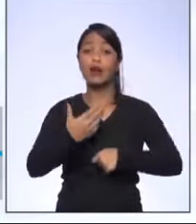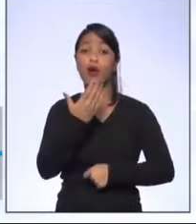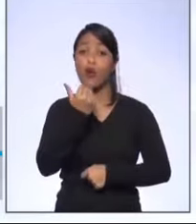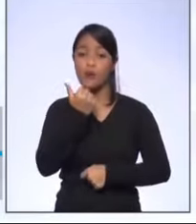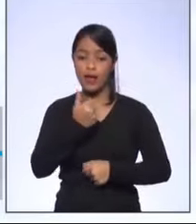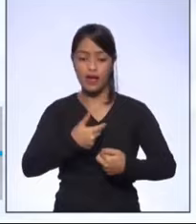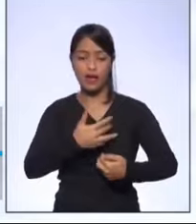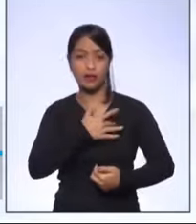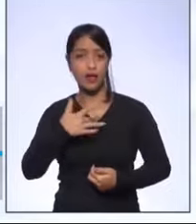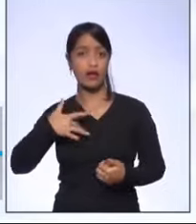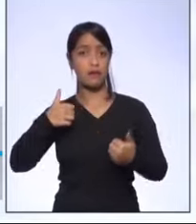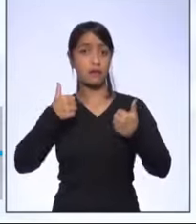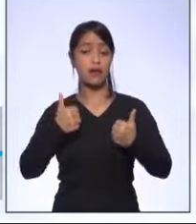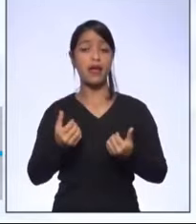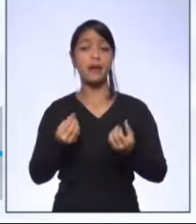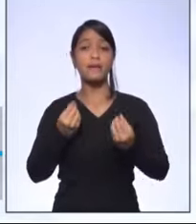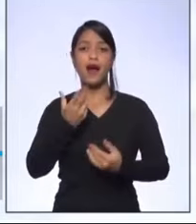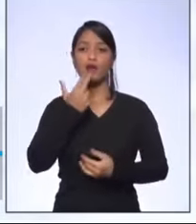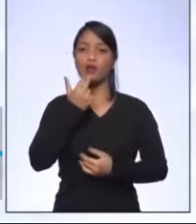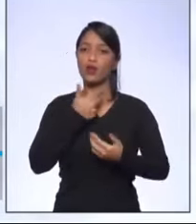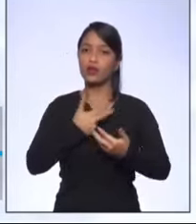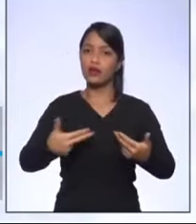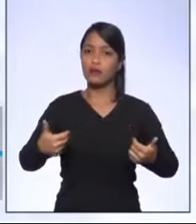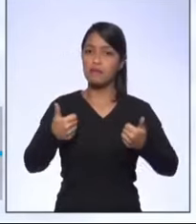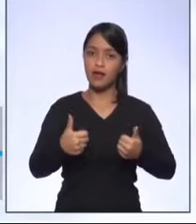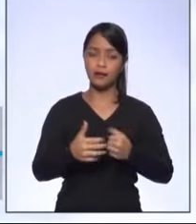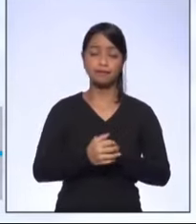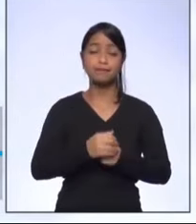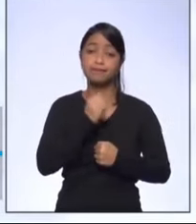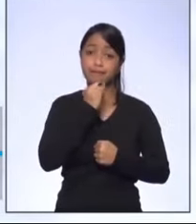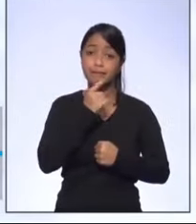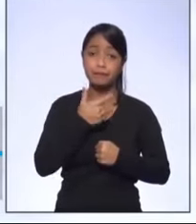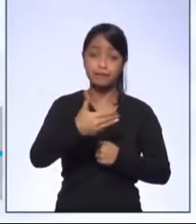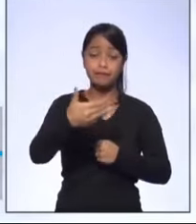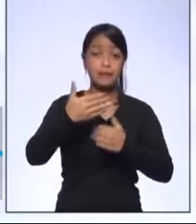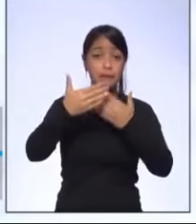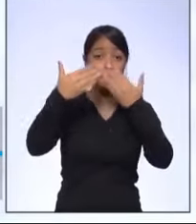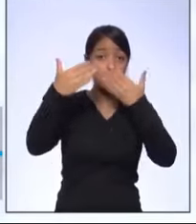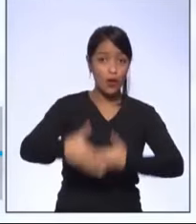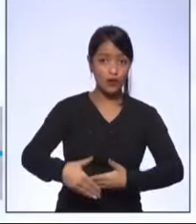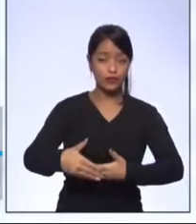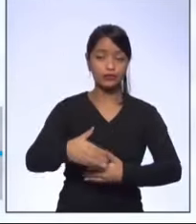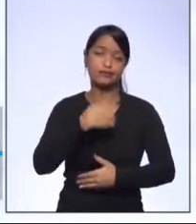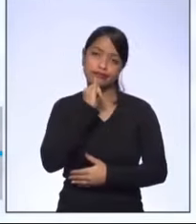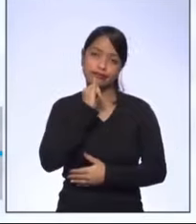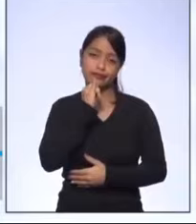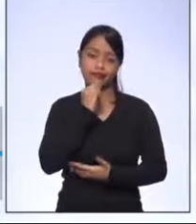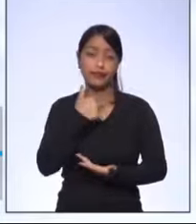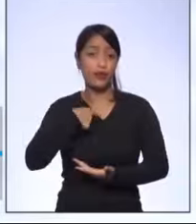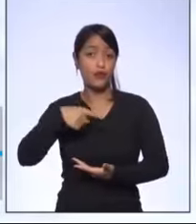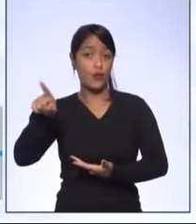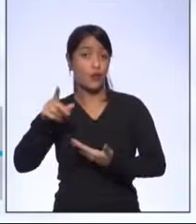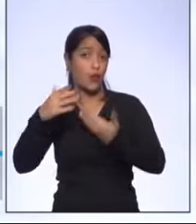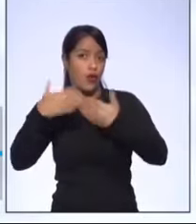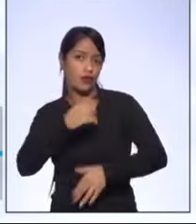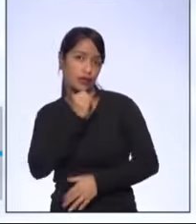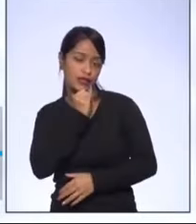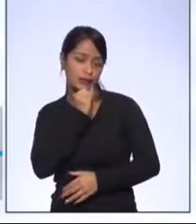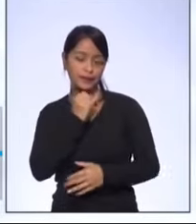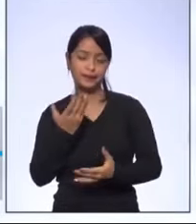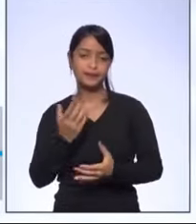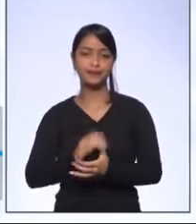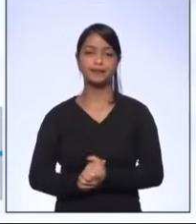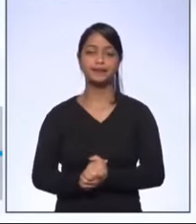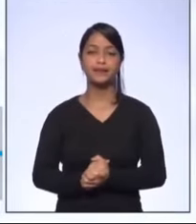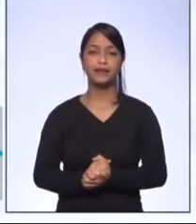células muito bem, né? Por isso que às vezes você vai fazer uma provinha, eu vou fazer uma prova, beleza? Aí, se não te